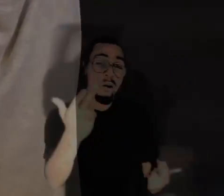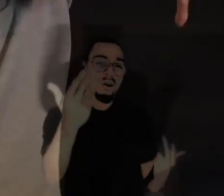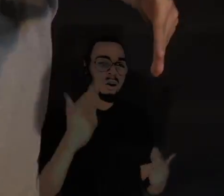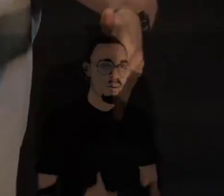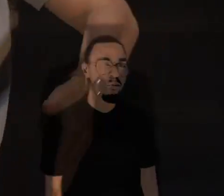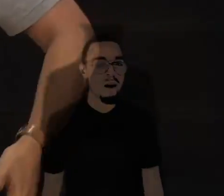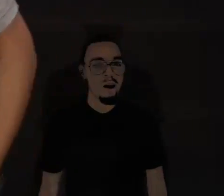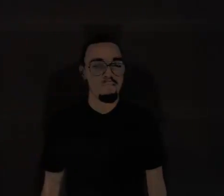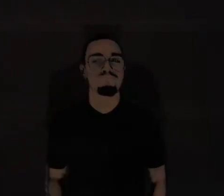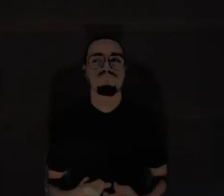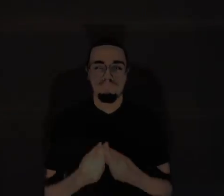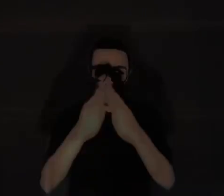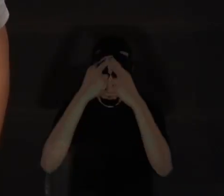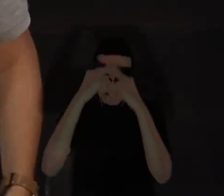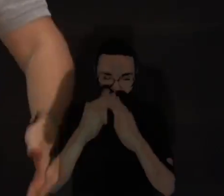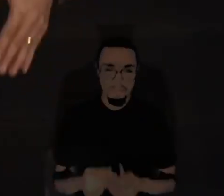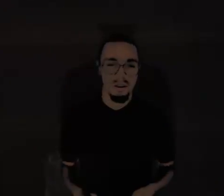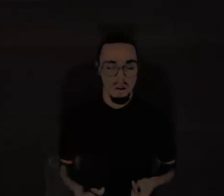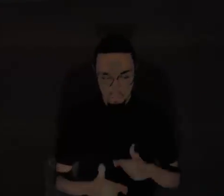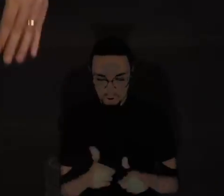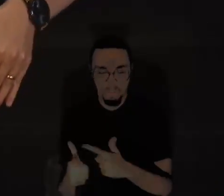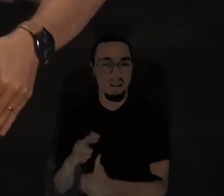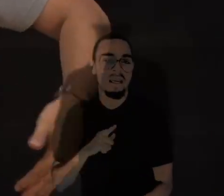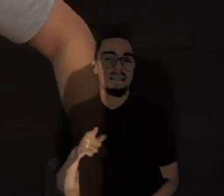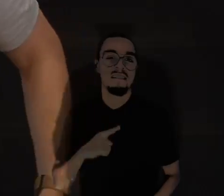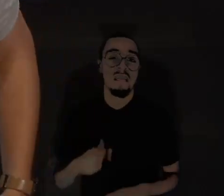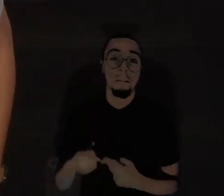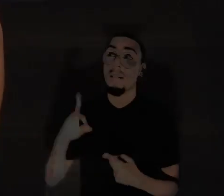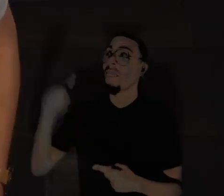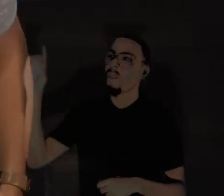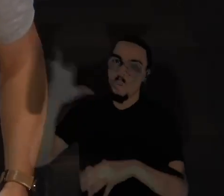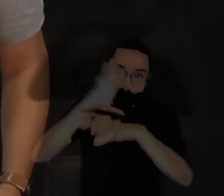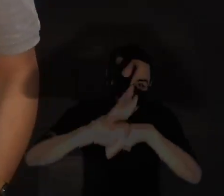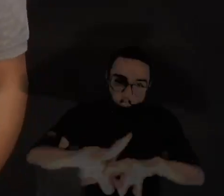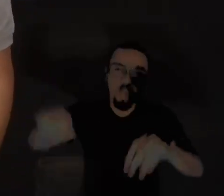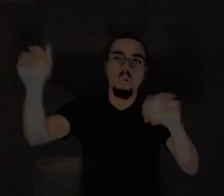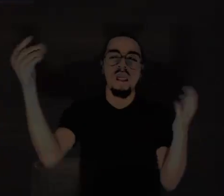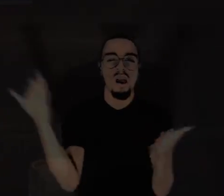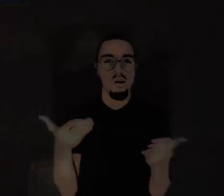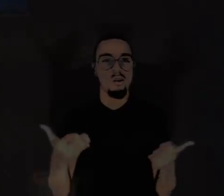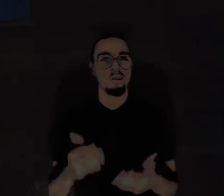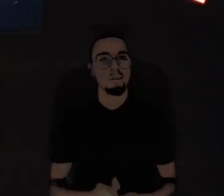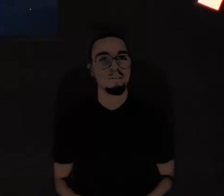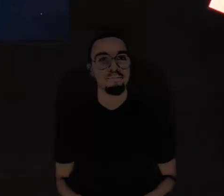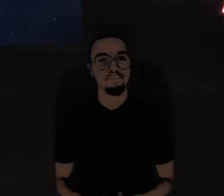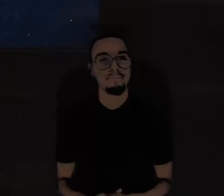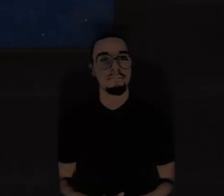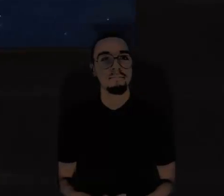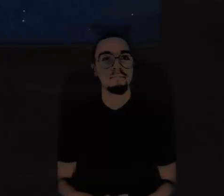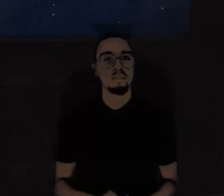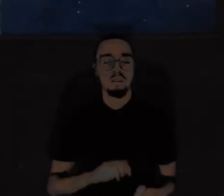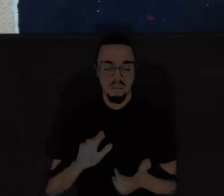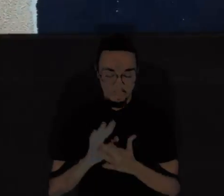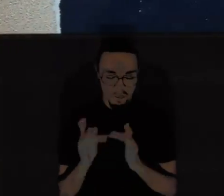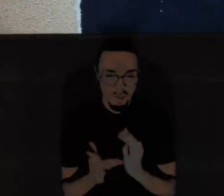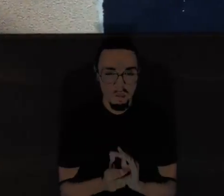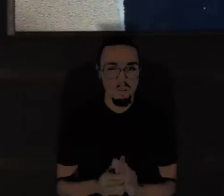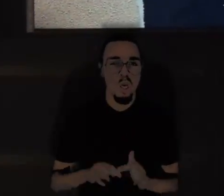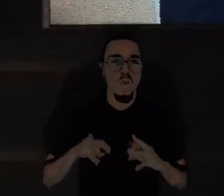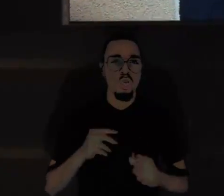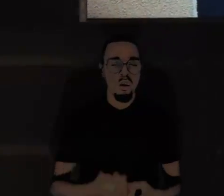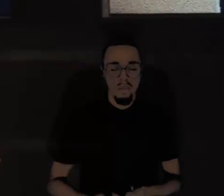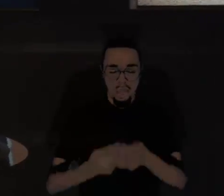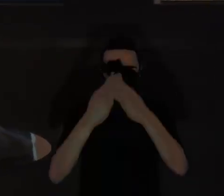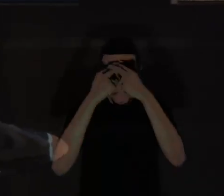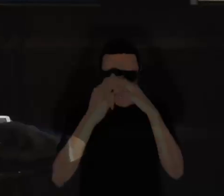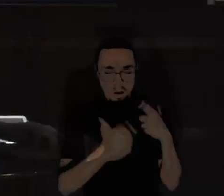essa síndrome hoje. Porque os caminhos de Deus são mais altos do que os teus caminhos. Em nome de Jesus, toda síndrome que se